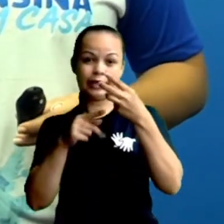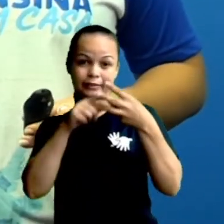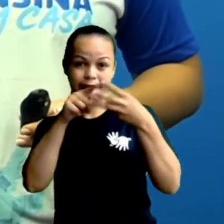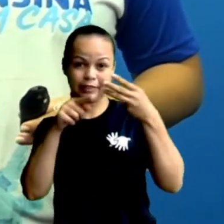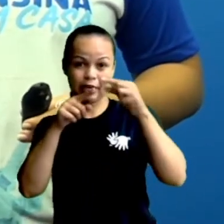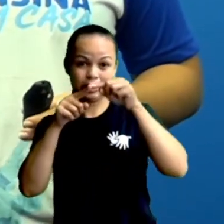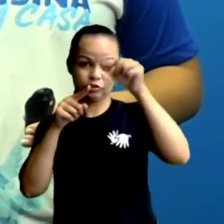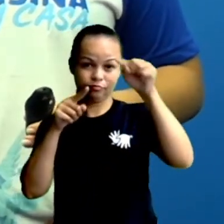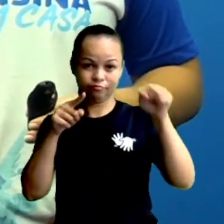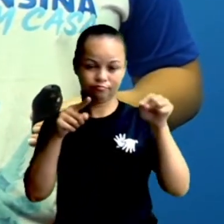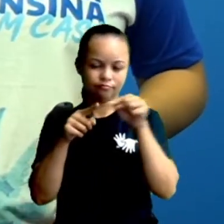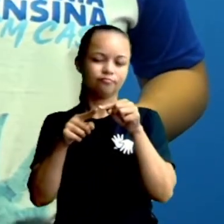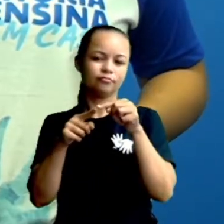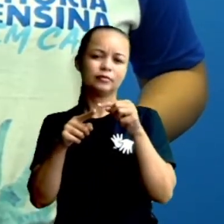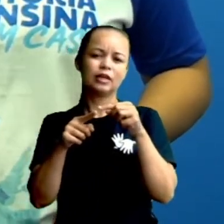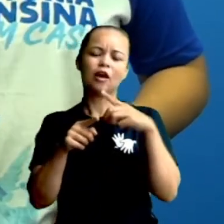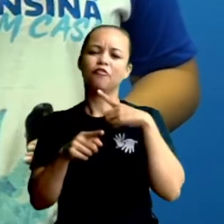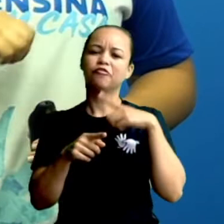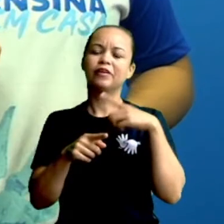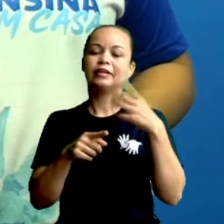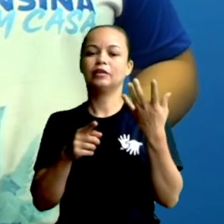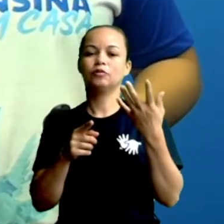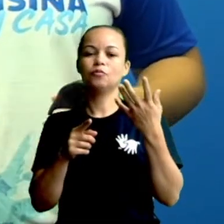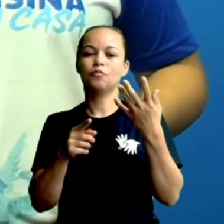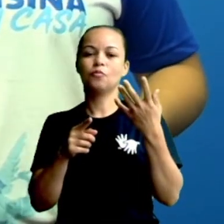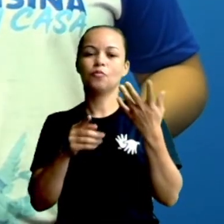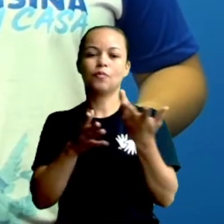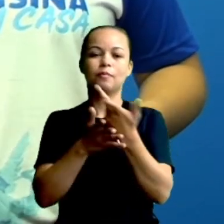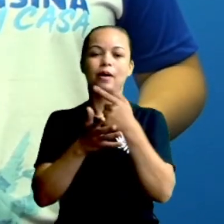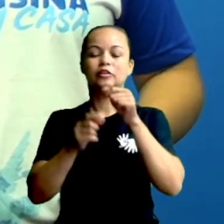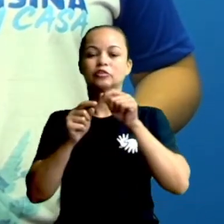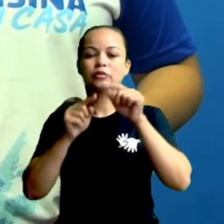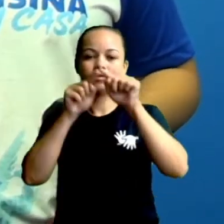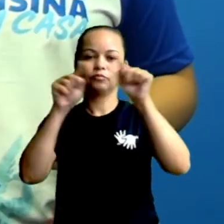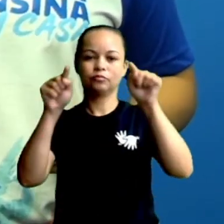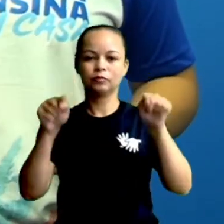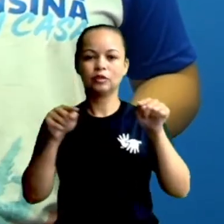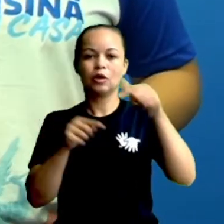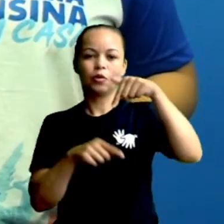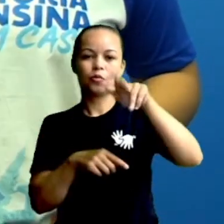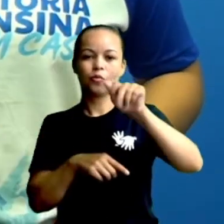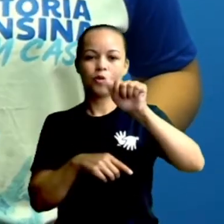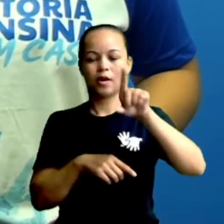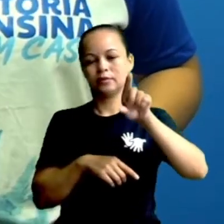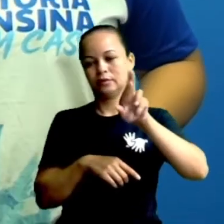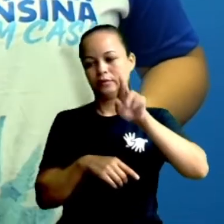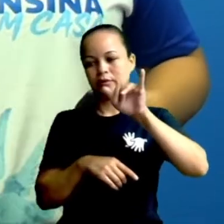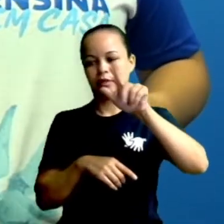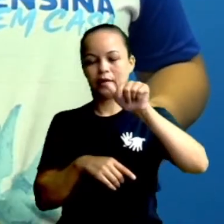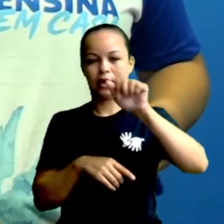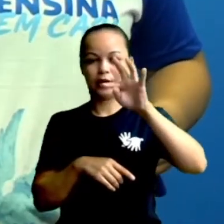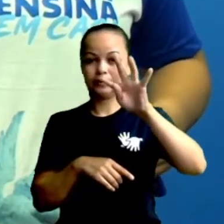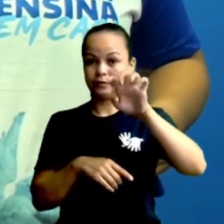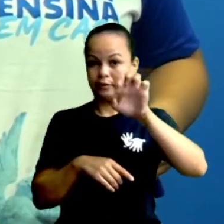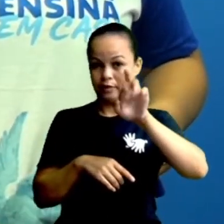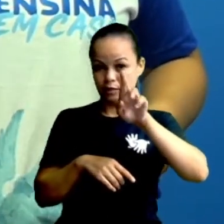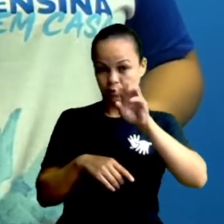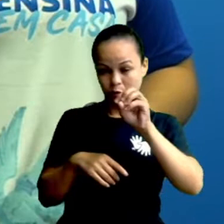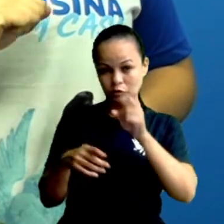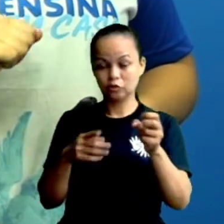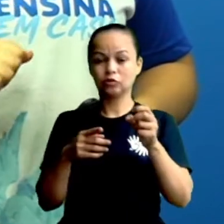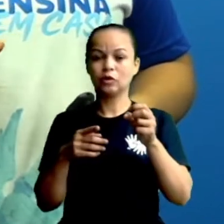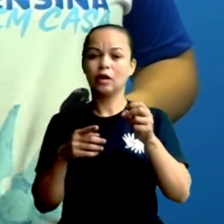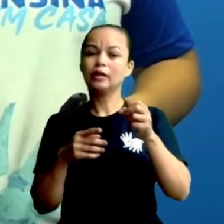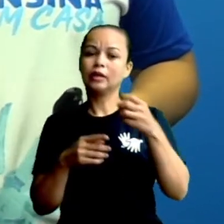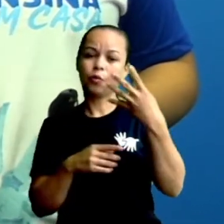lados, vem uma figura com 4 lados, que é o quadrilátero. Depois da figura com 4 lados, vem a figura com